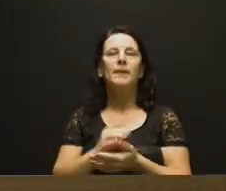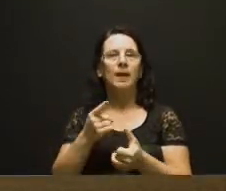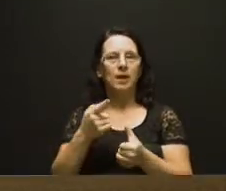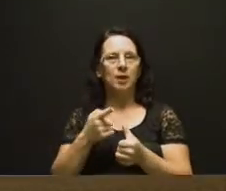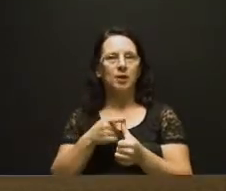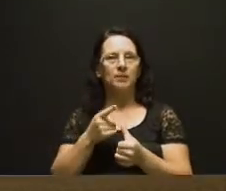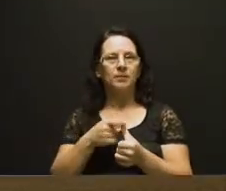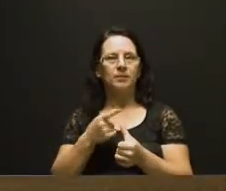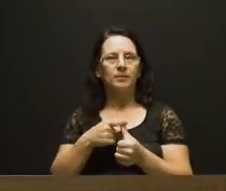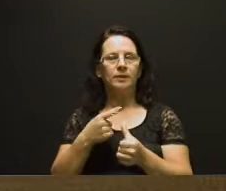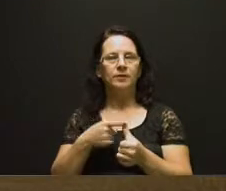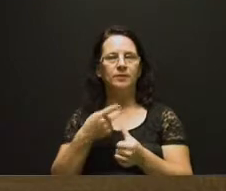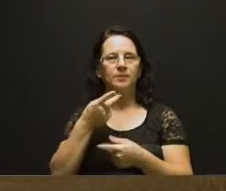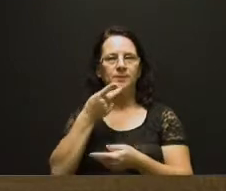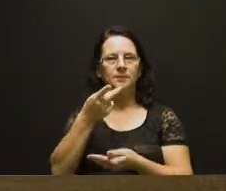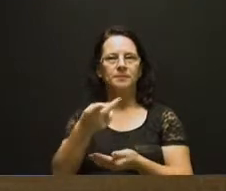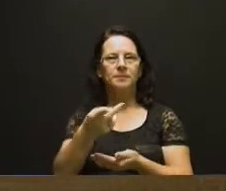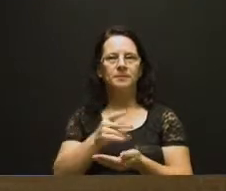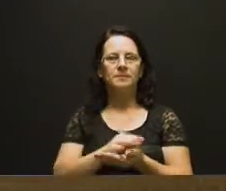dizer que